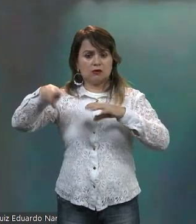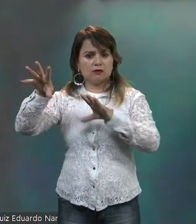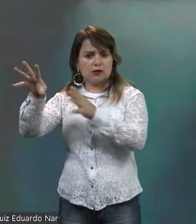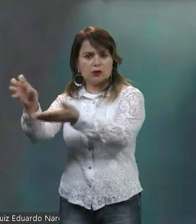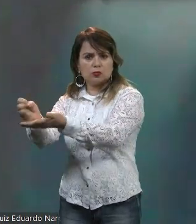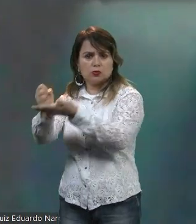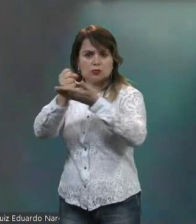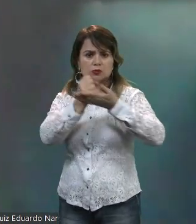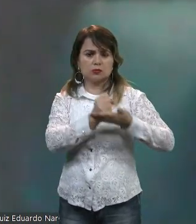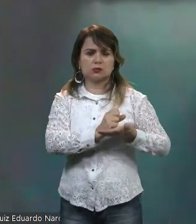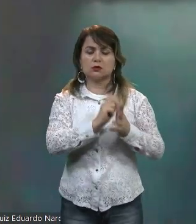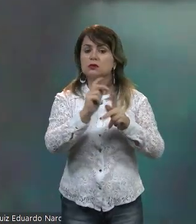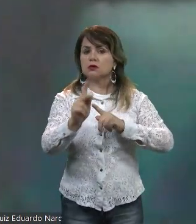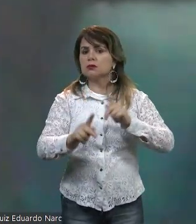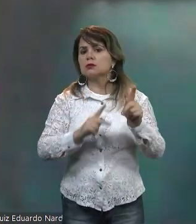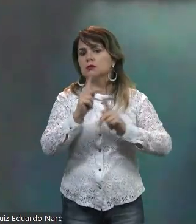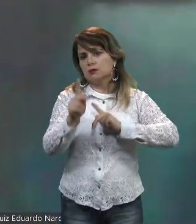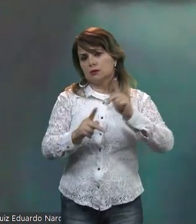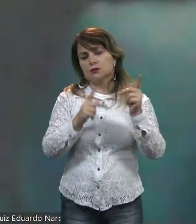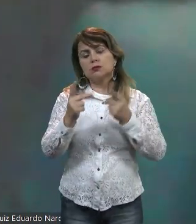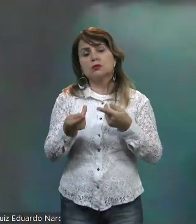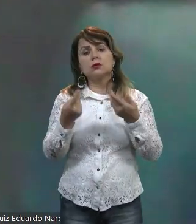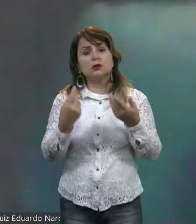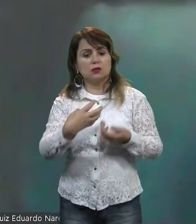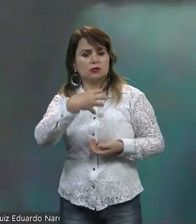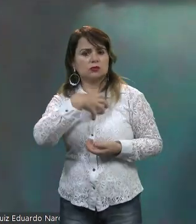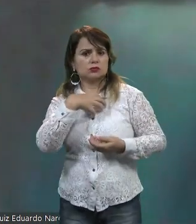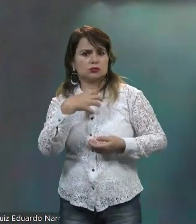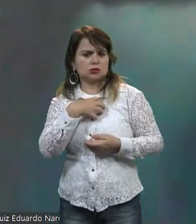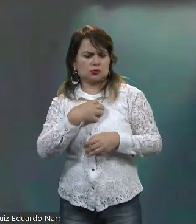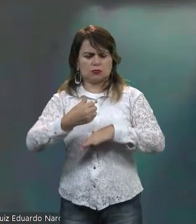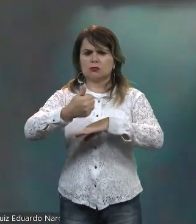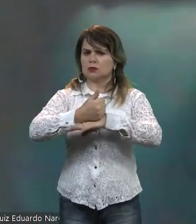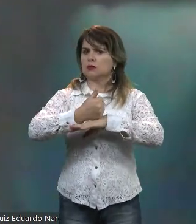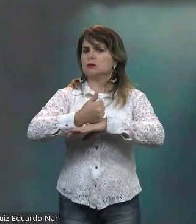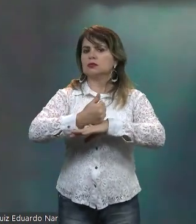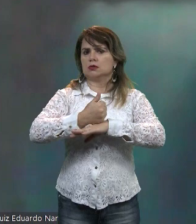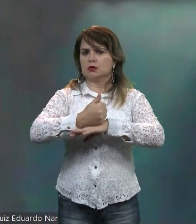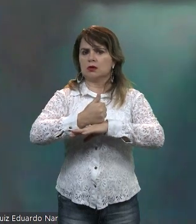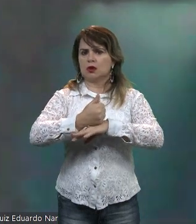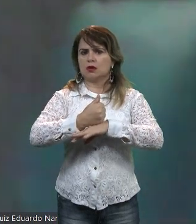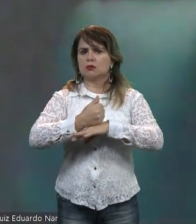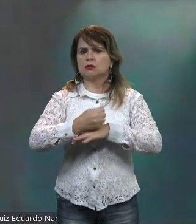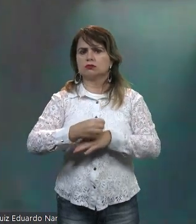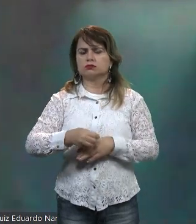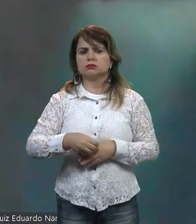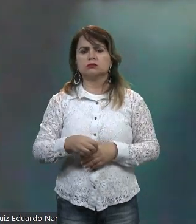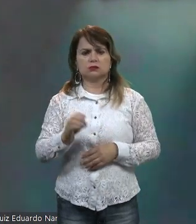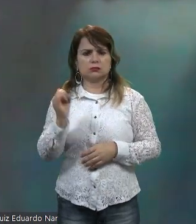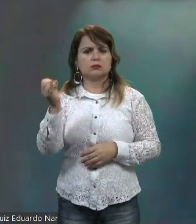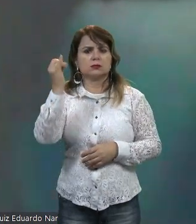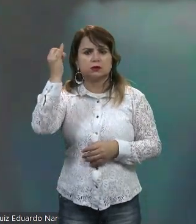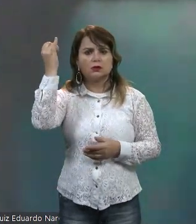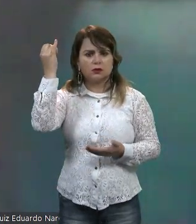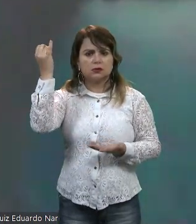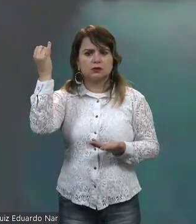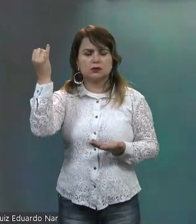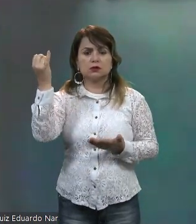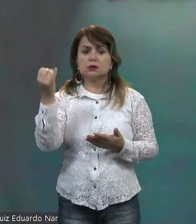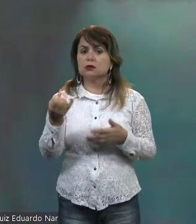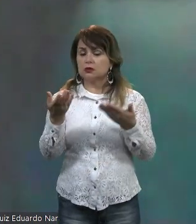faz de uma maneira extremamente capaz, competente, não é? E dizer